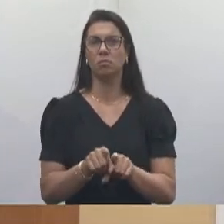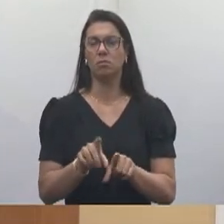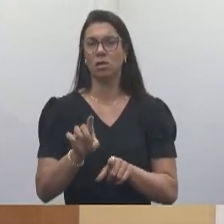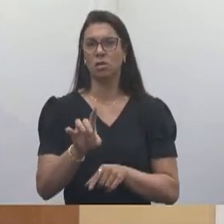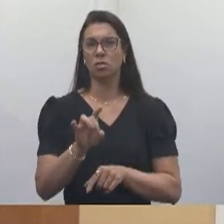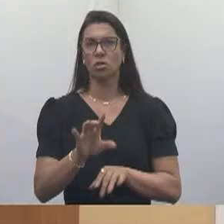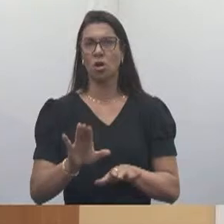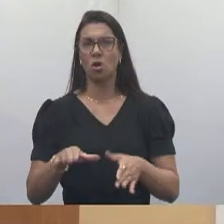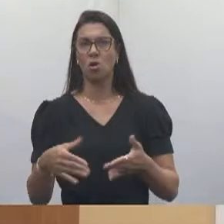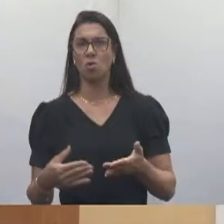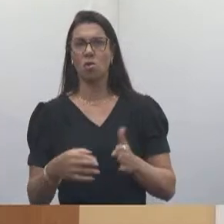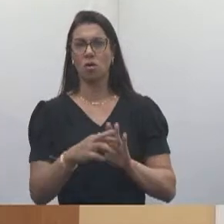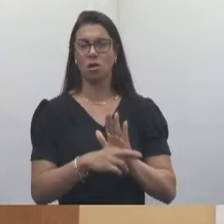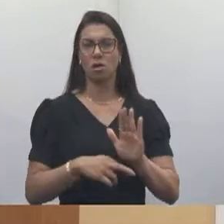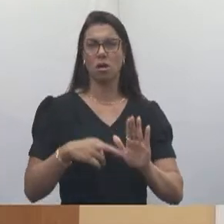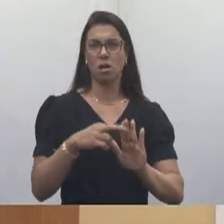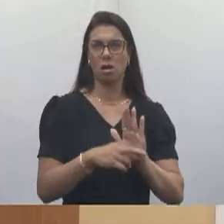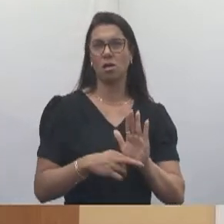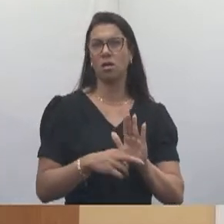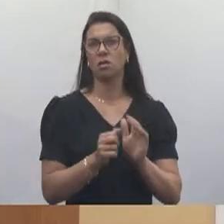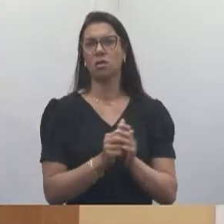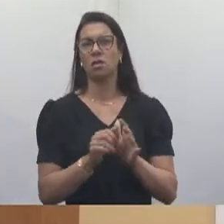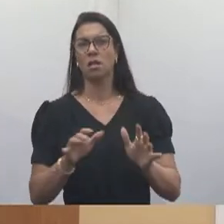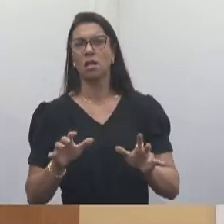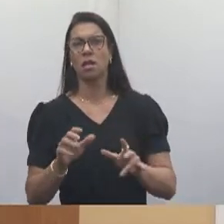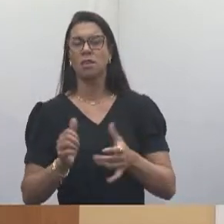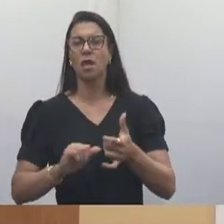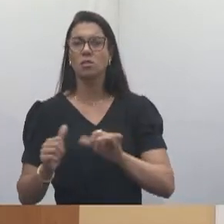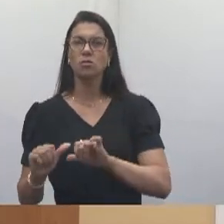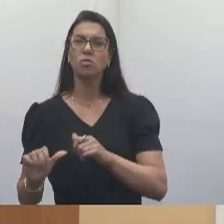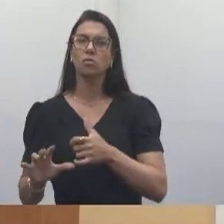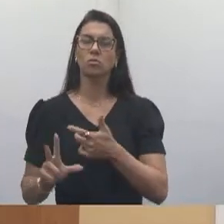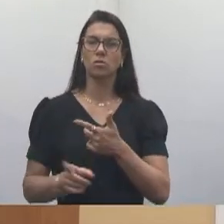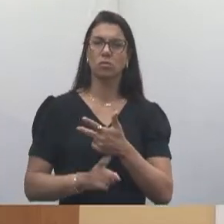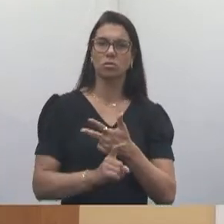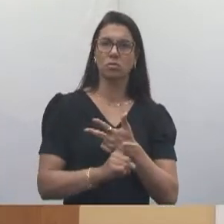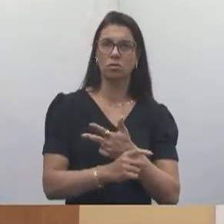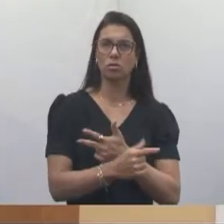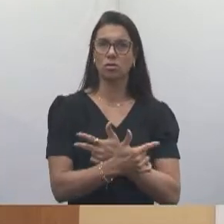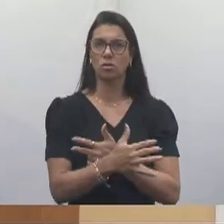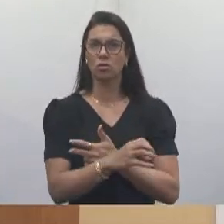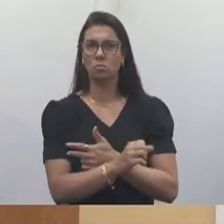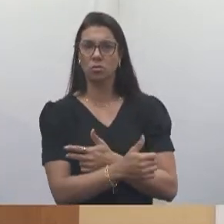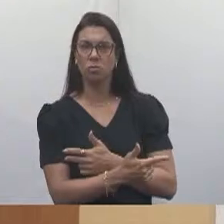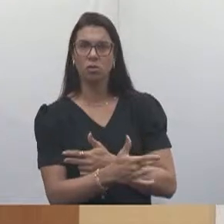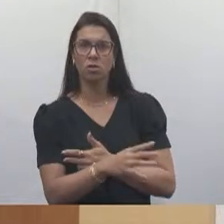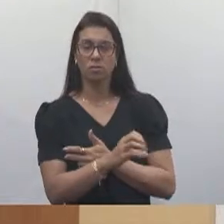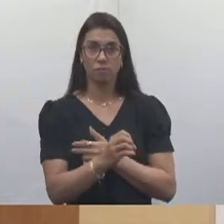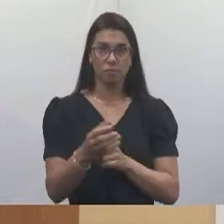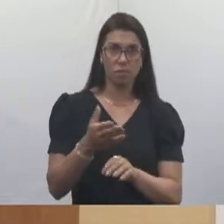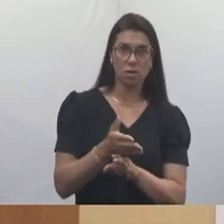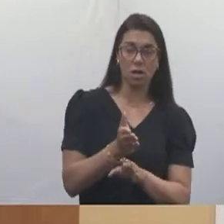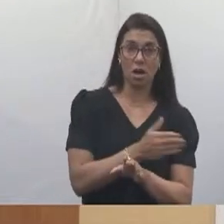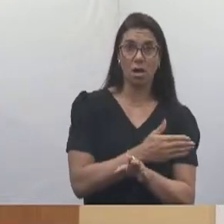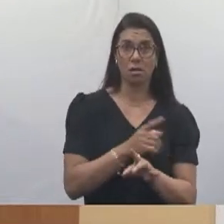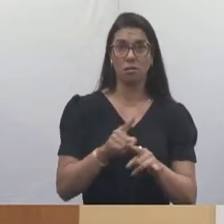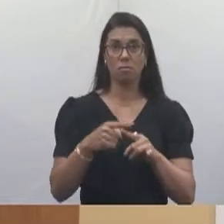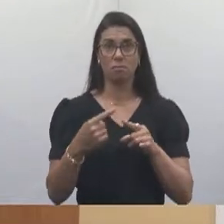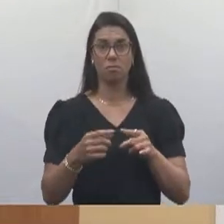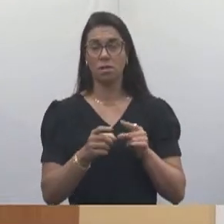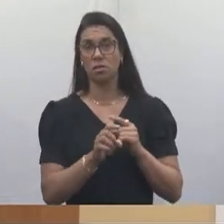quando na análise das contas do Executivo referentes ao exercício de 2020, cujo parecer foi publicado